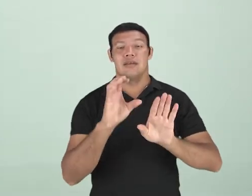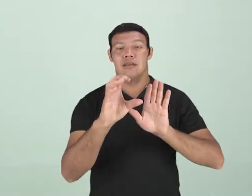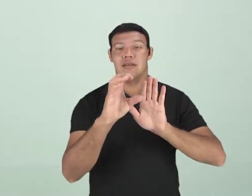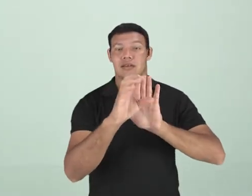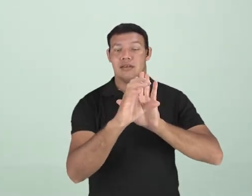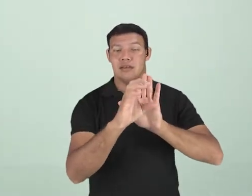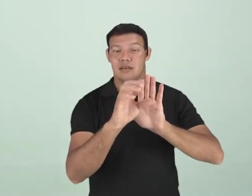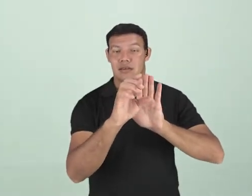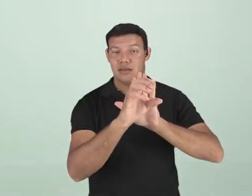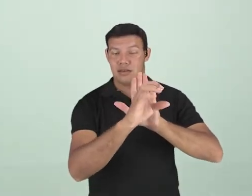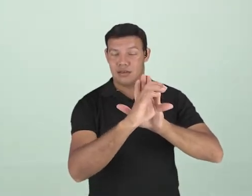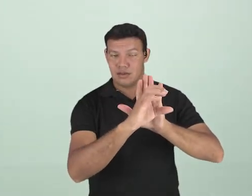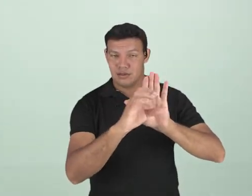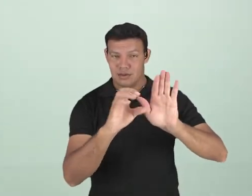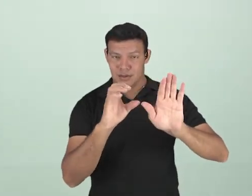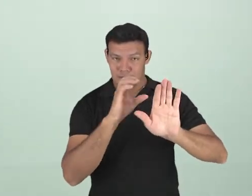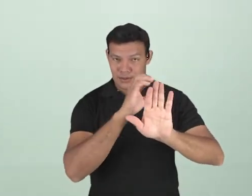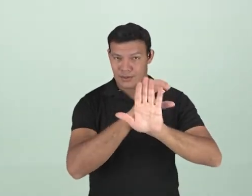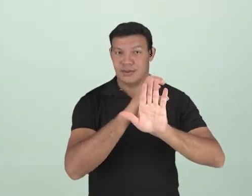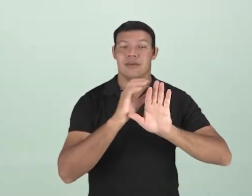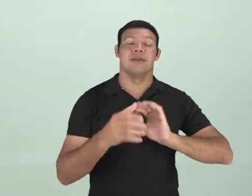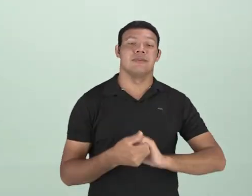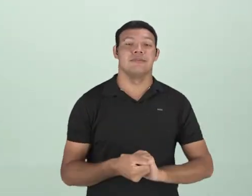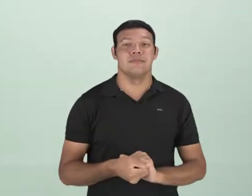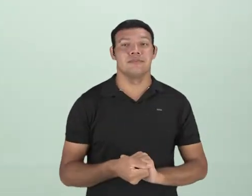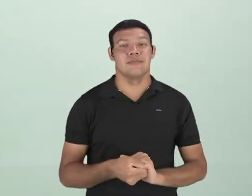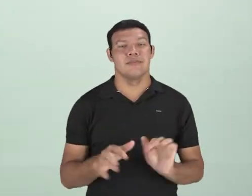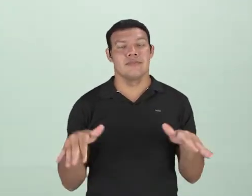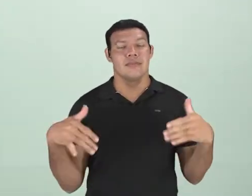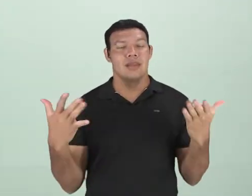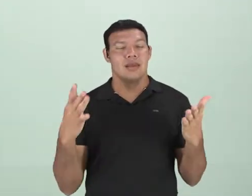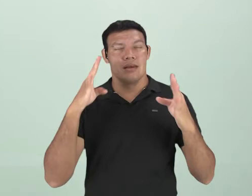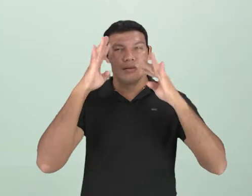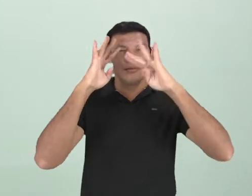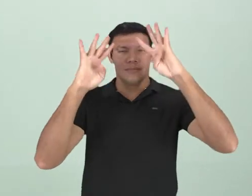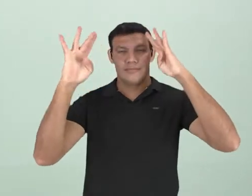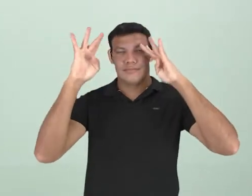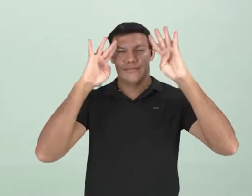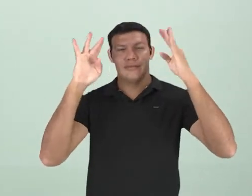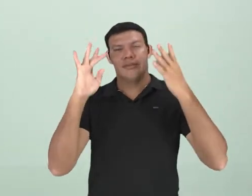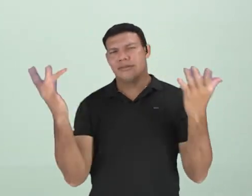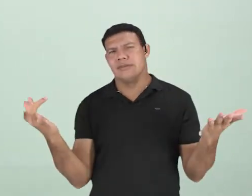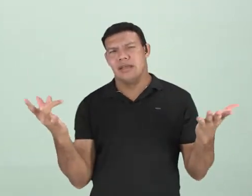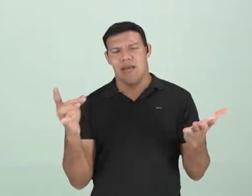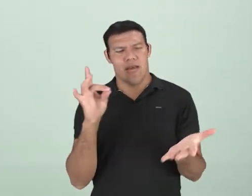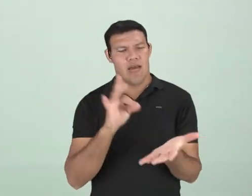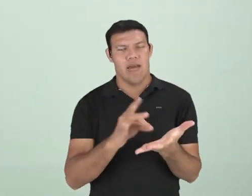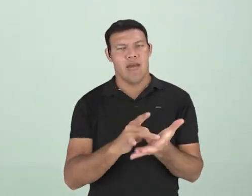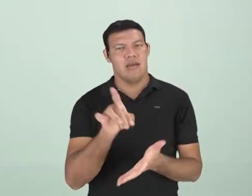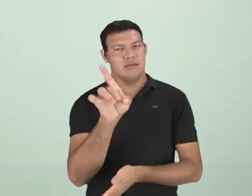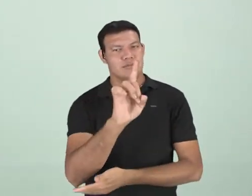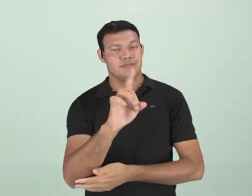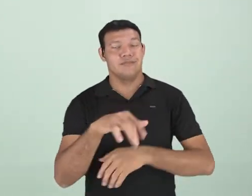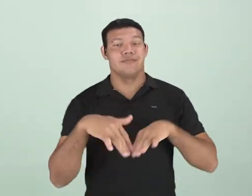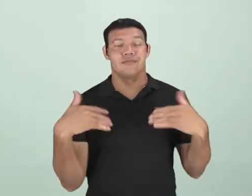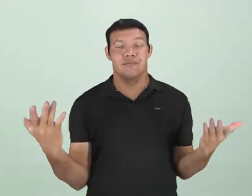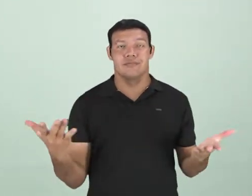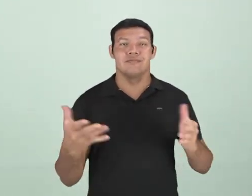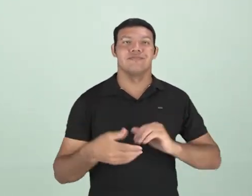seja, o imaginário, a ficção, aquilo que pode ser irreal, ok? Então vamos